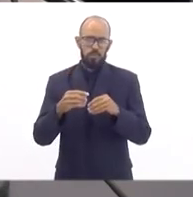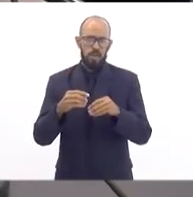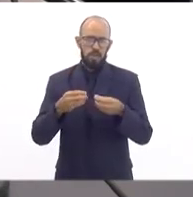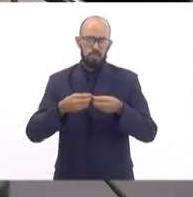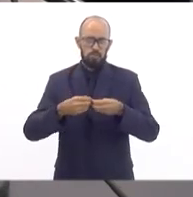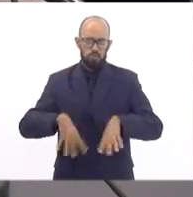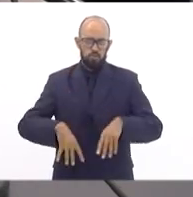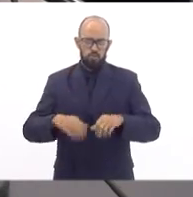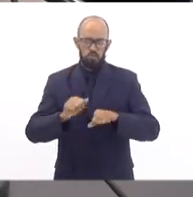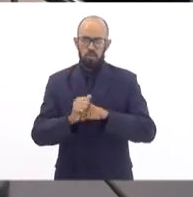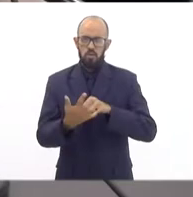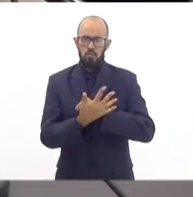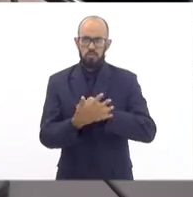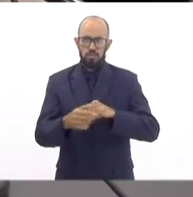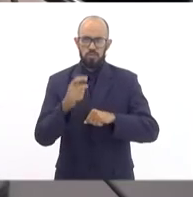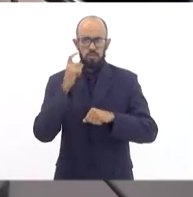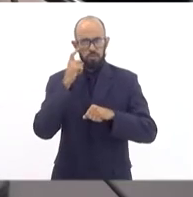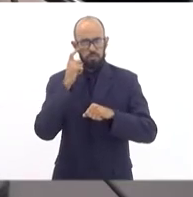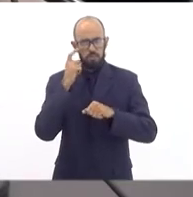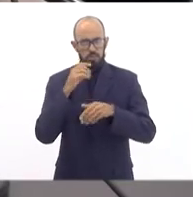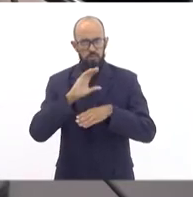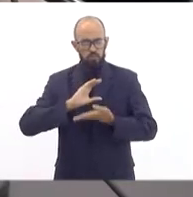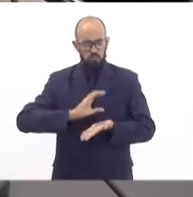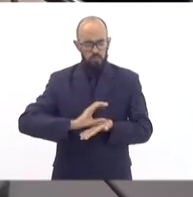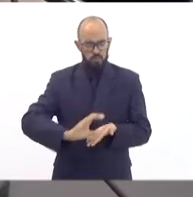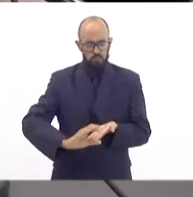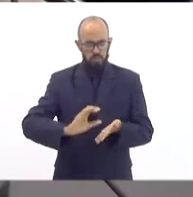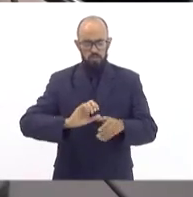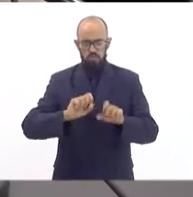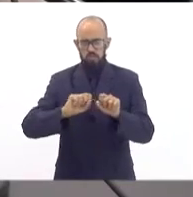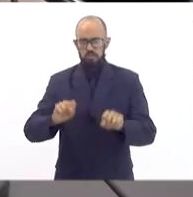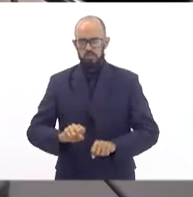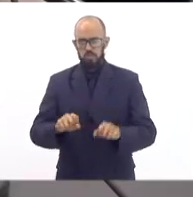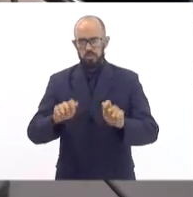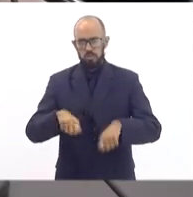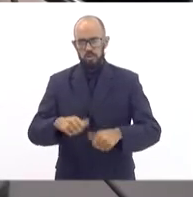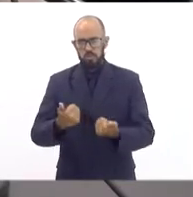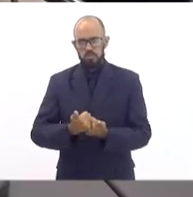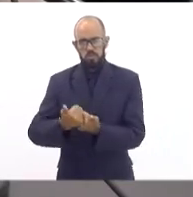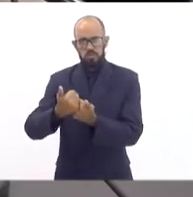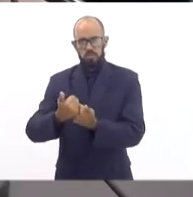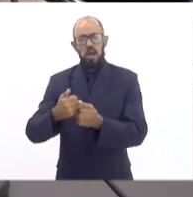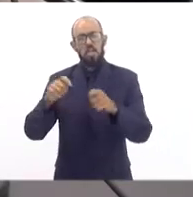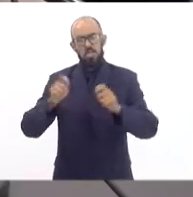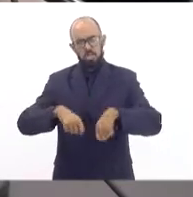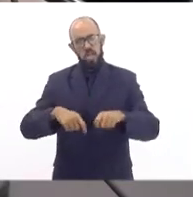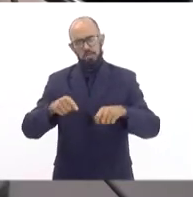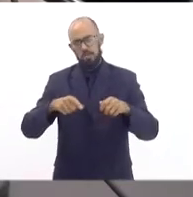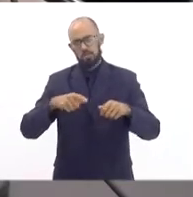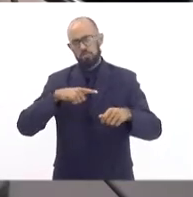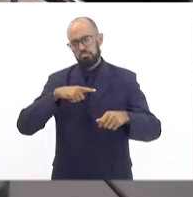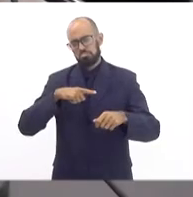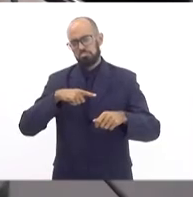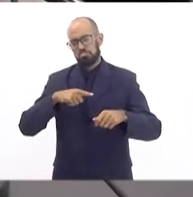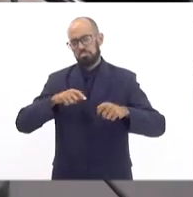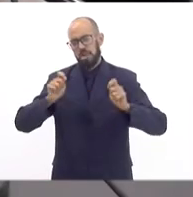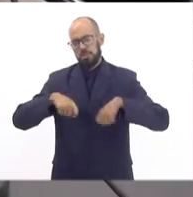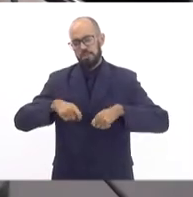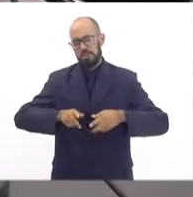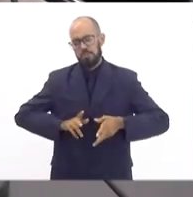todo, e pensa em investimentos no sistema que tragam sustentabilidade, eu acho que a gente traz consistência para a